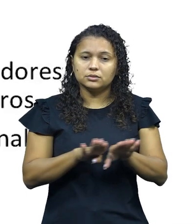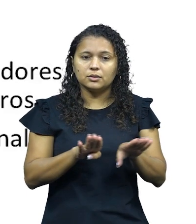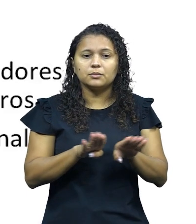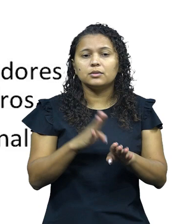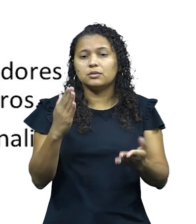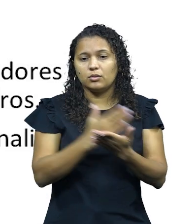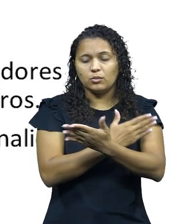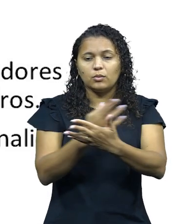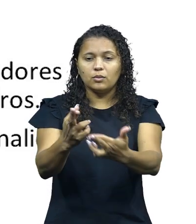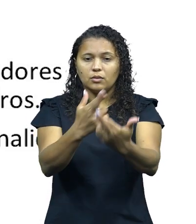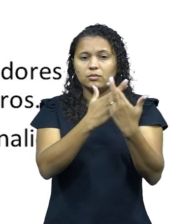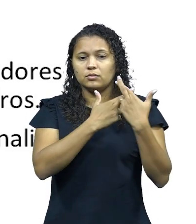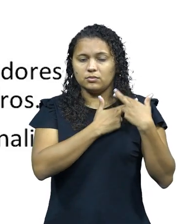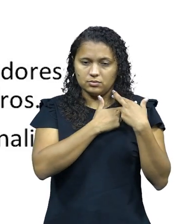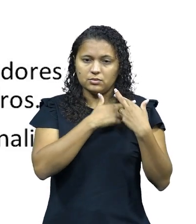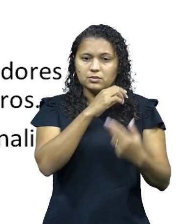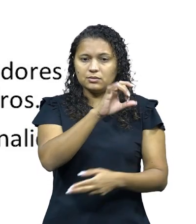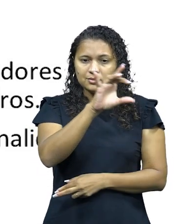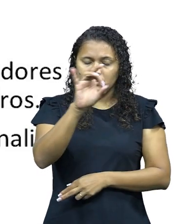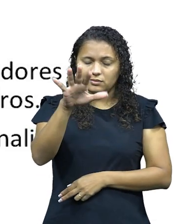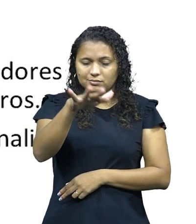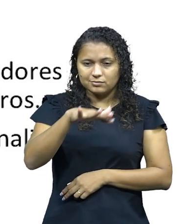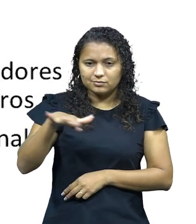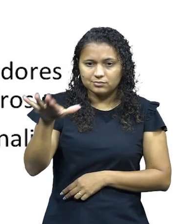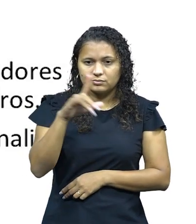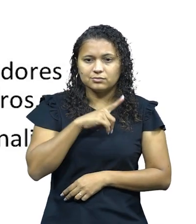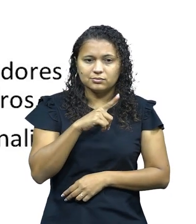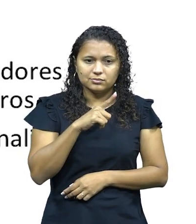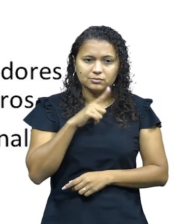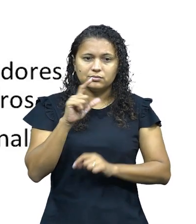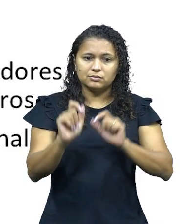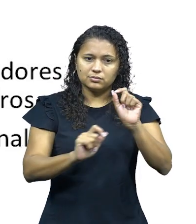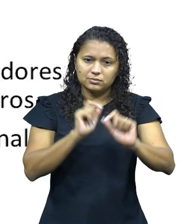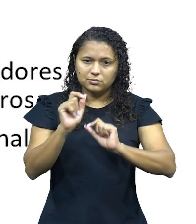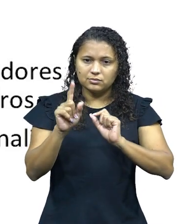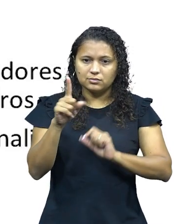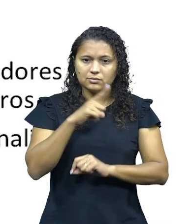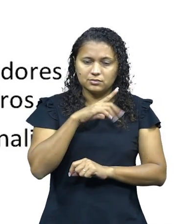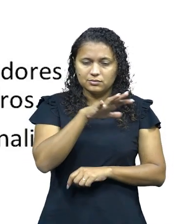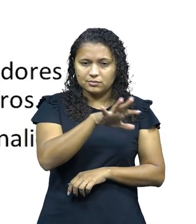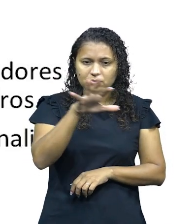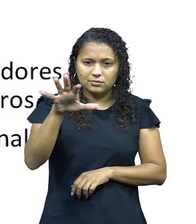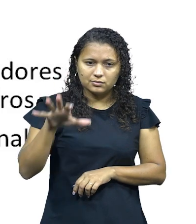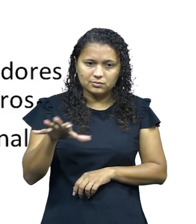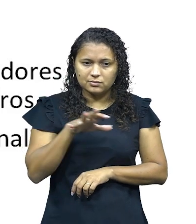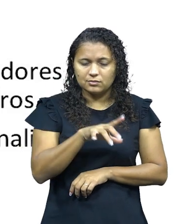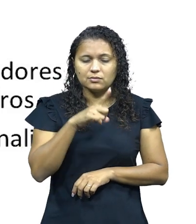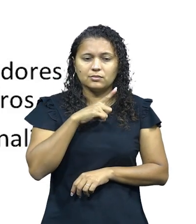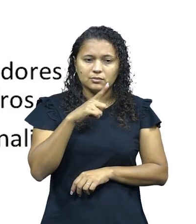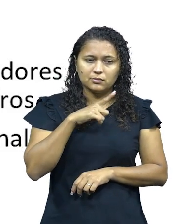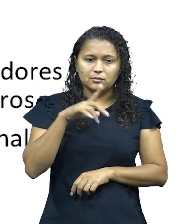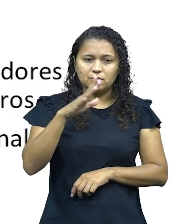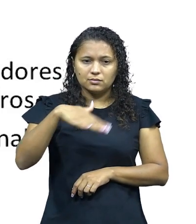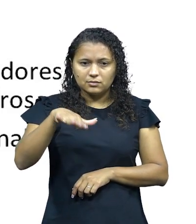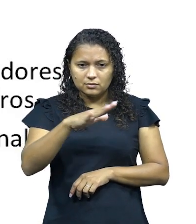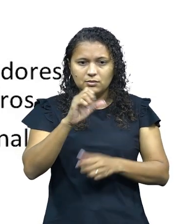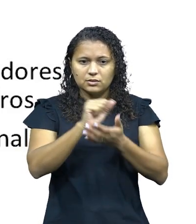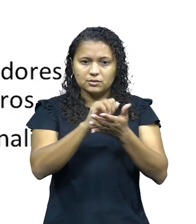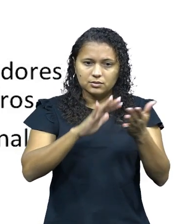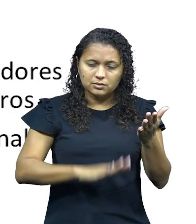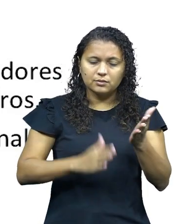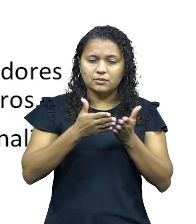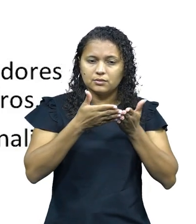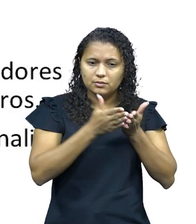Existem algumas responsabilidades de cada agente, né, que a gente tratou aqui, de cada entidade que faz parte da